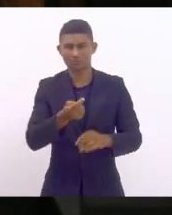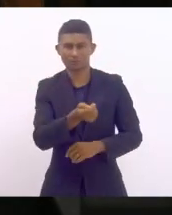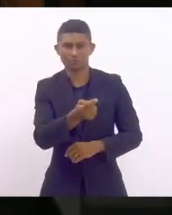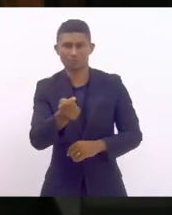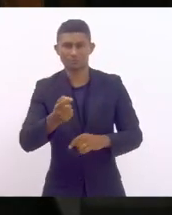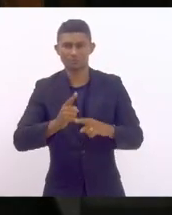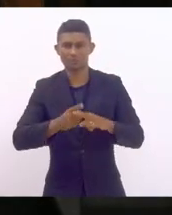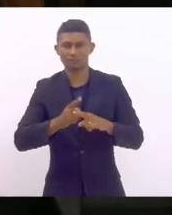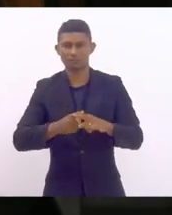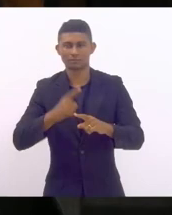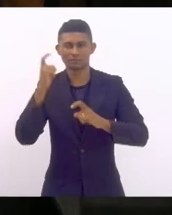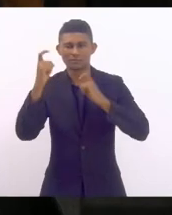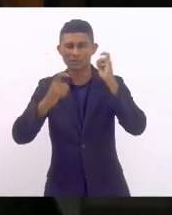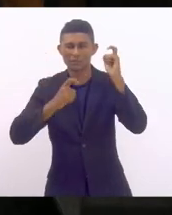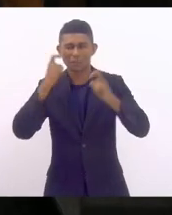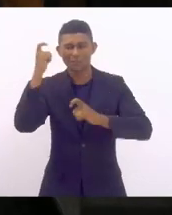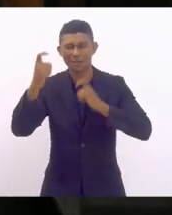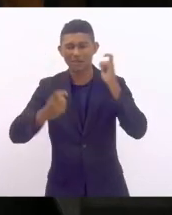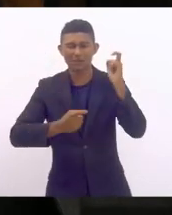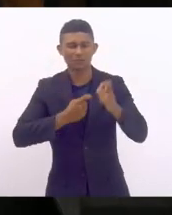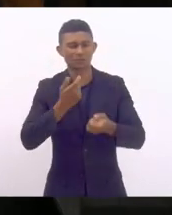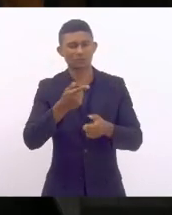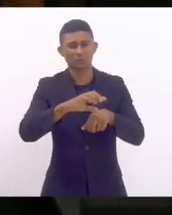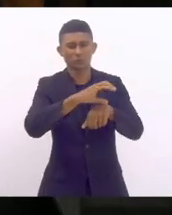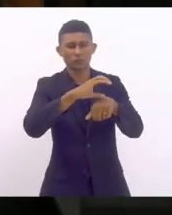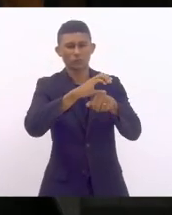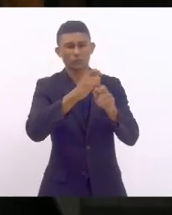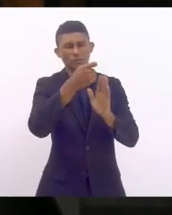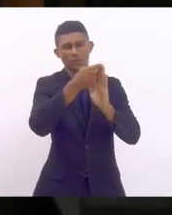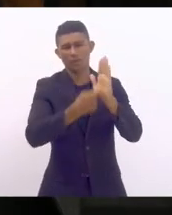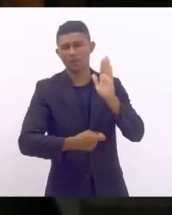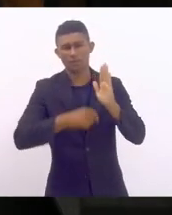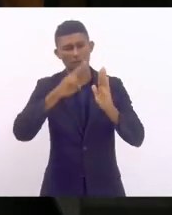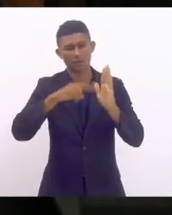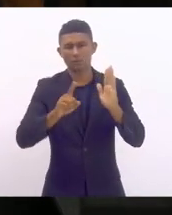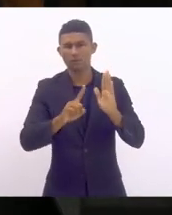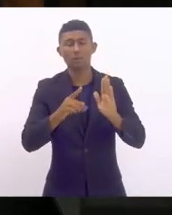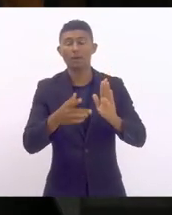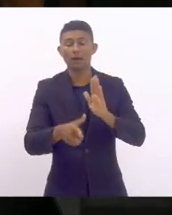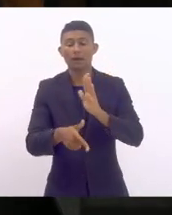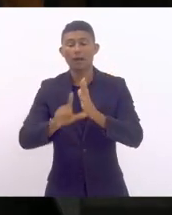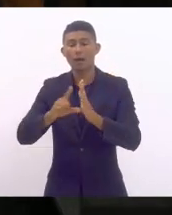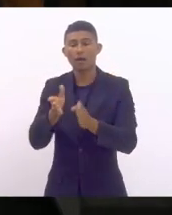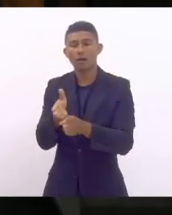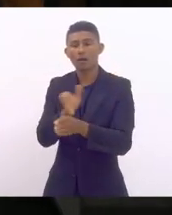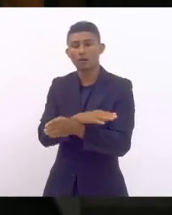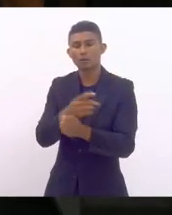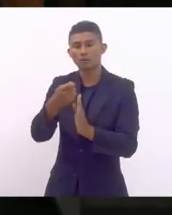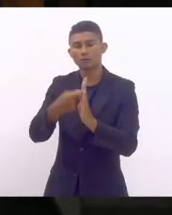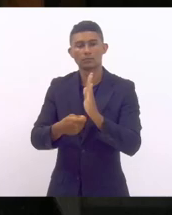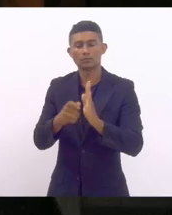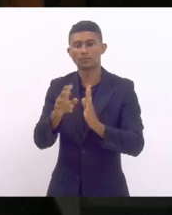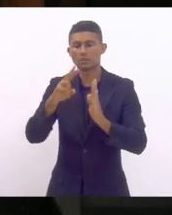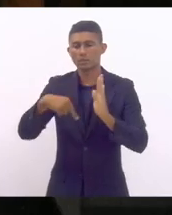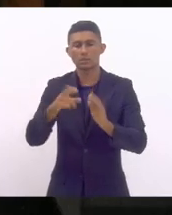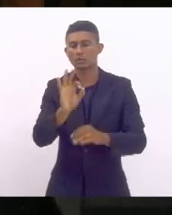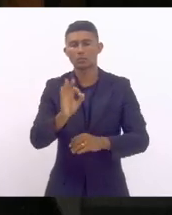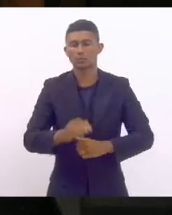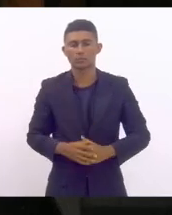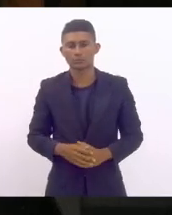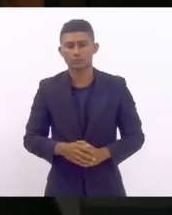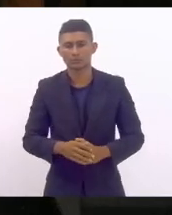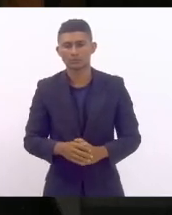preocupado com texto da Constituição mas não lê o seu preâmbulo e nós